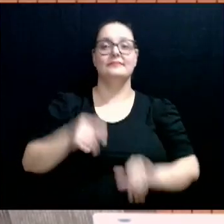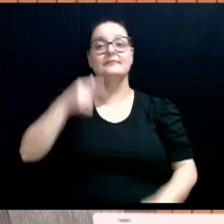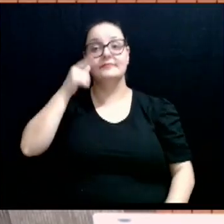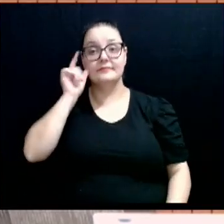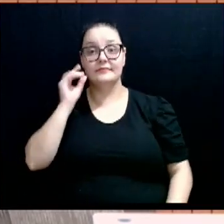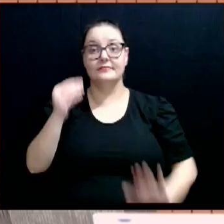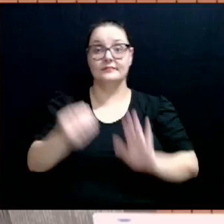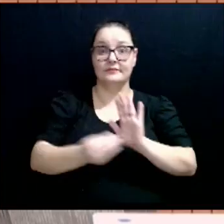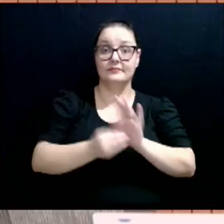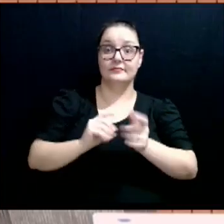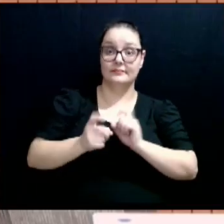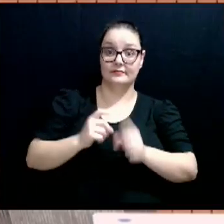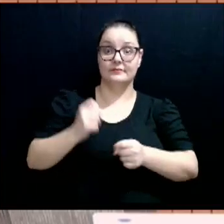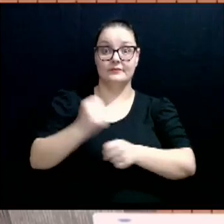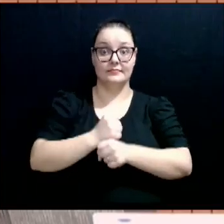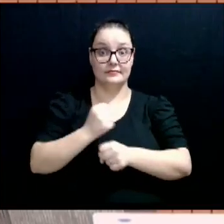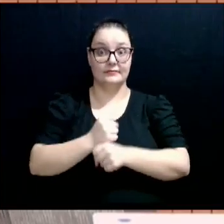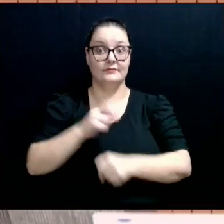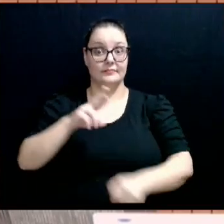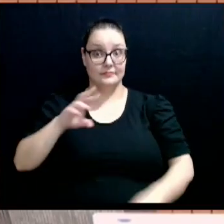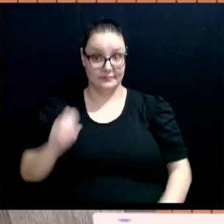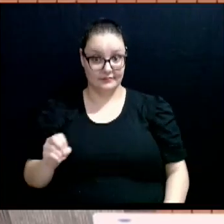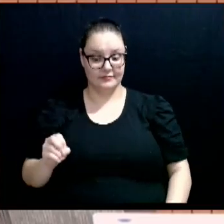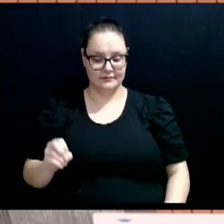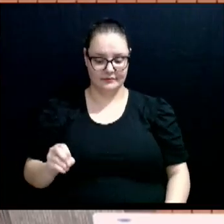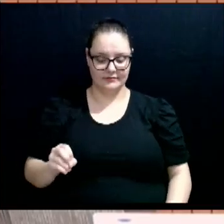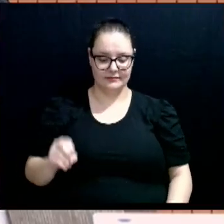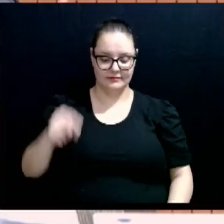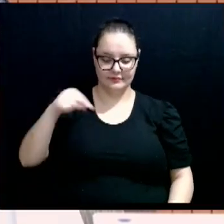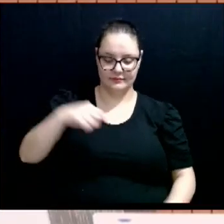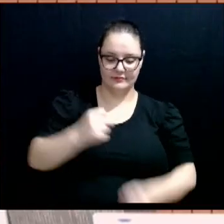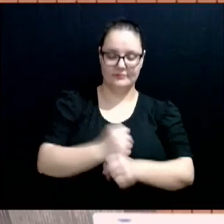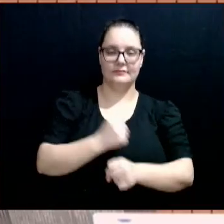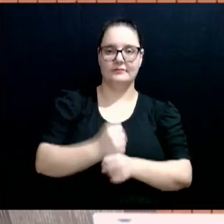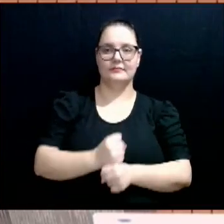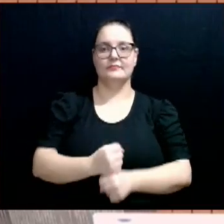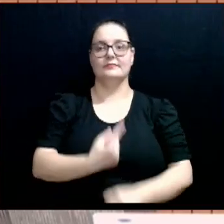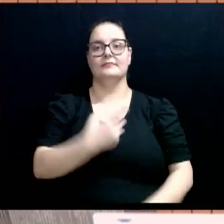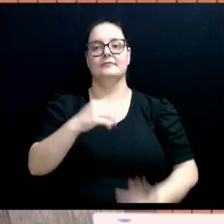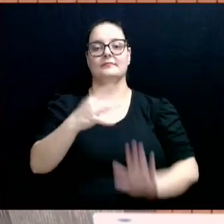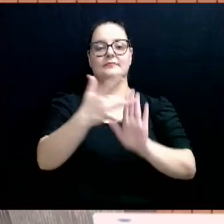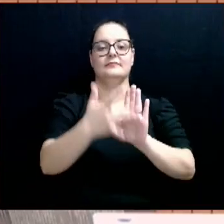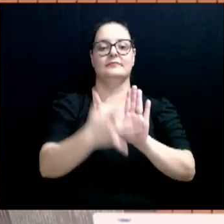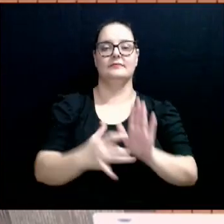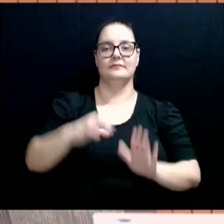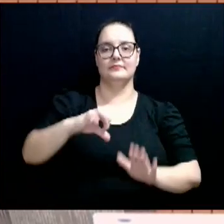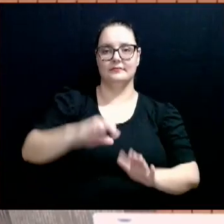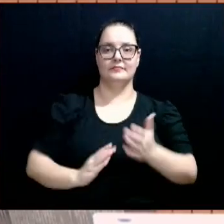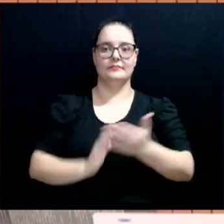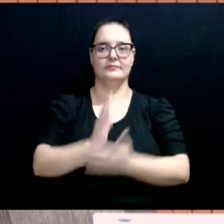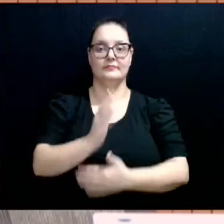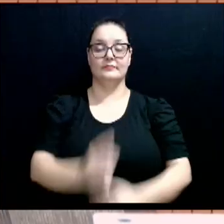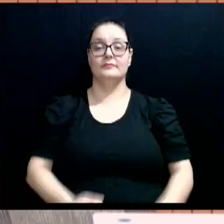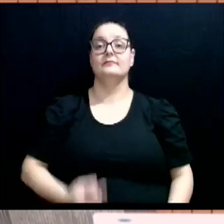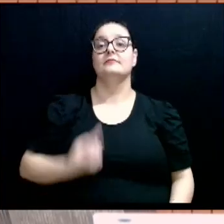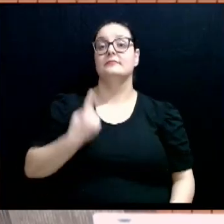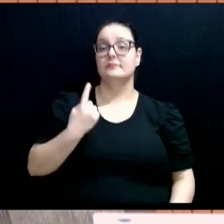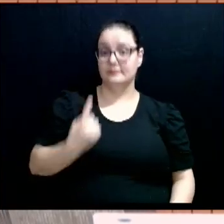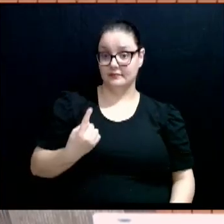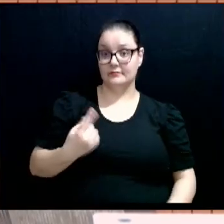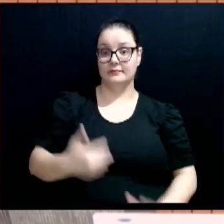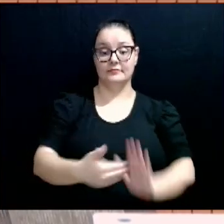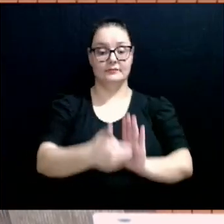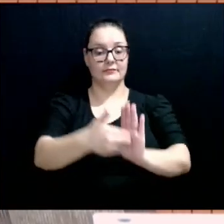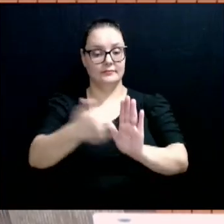reunião ordinária do ano, com 10 itens, 9 foram aprovados e apenas um foi retirado de